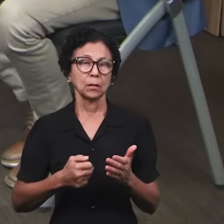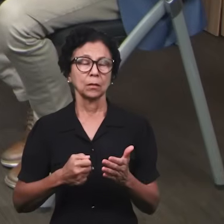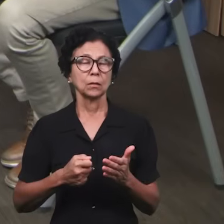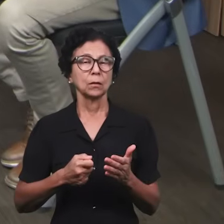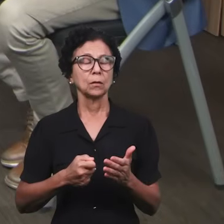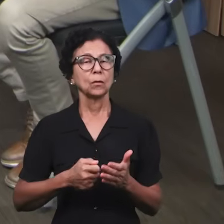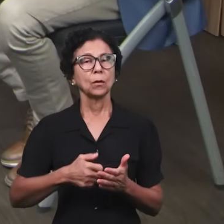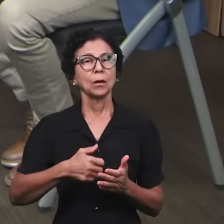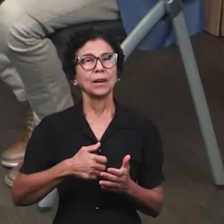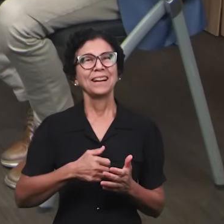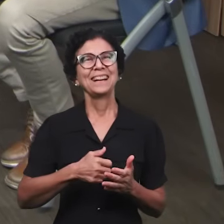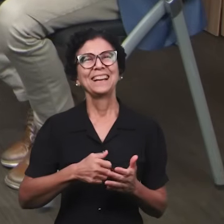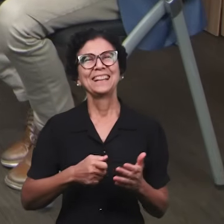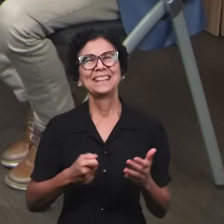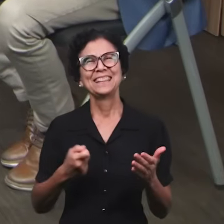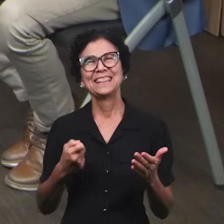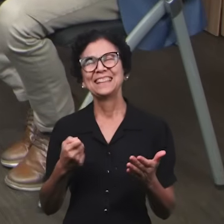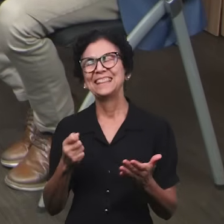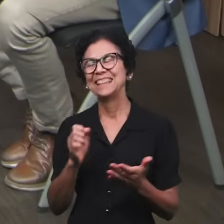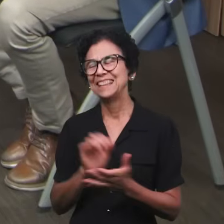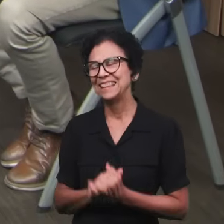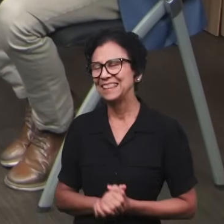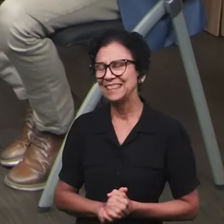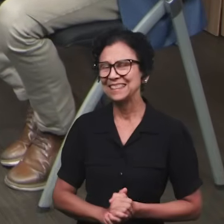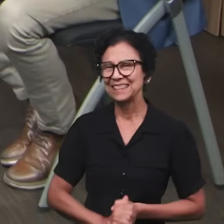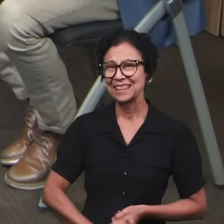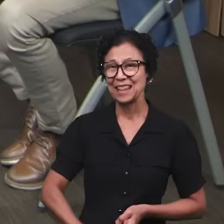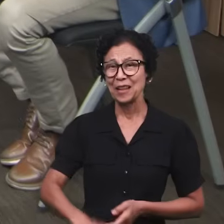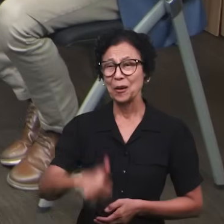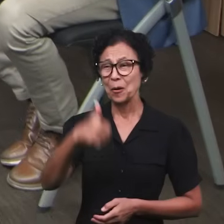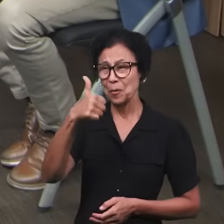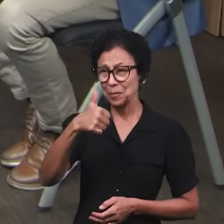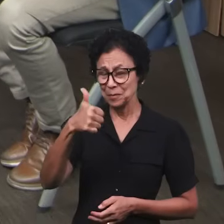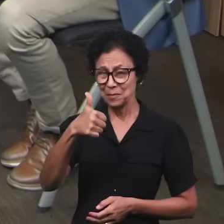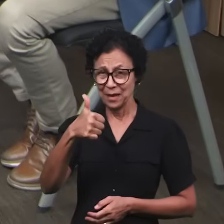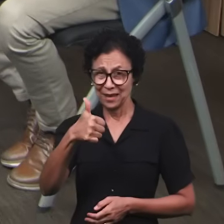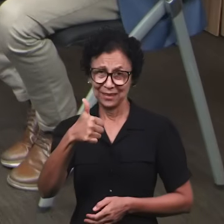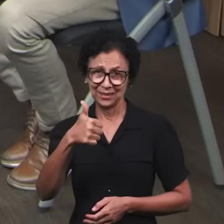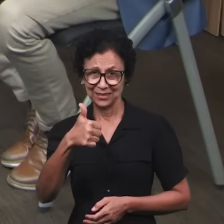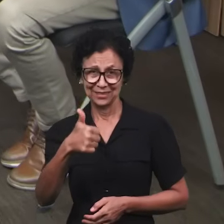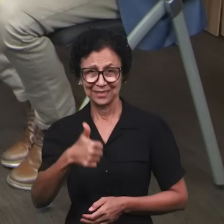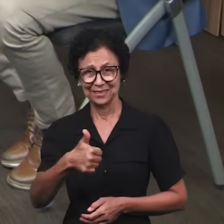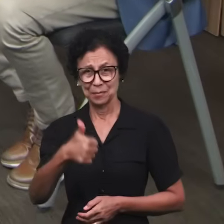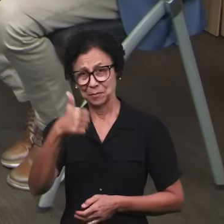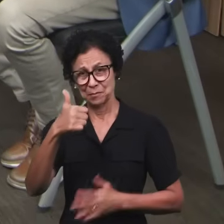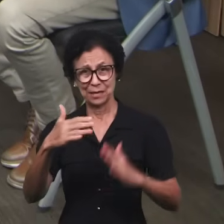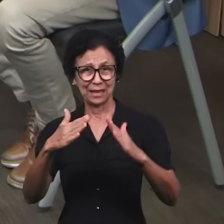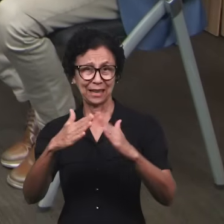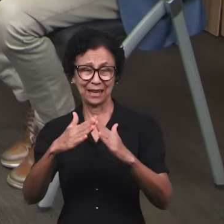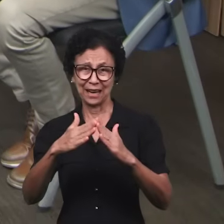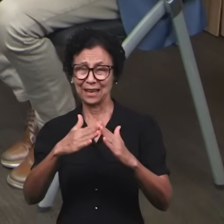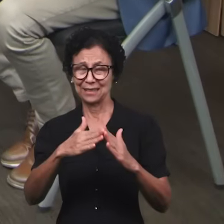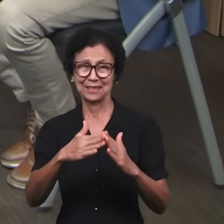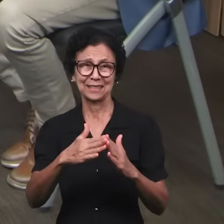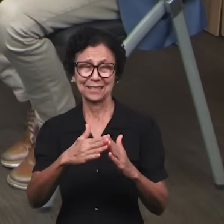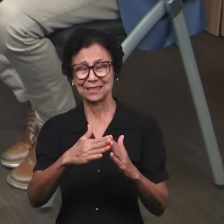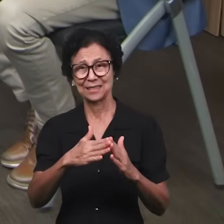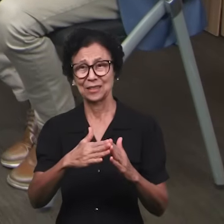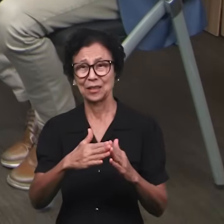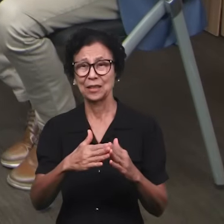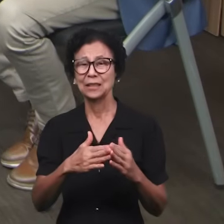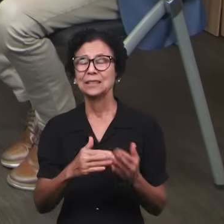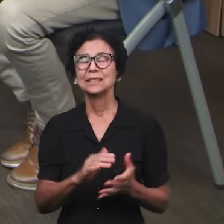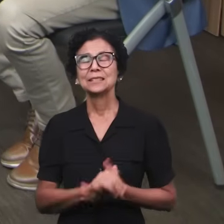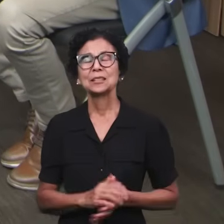gente fala primeiro, parece que Sim. tem um monte, né? Não, o primeiro foi o anterior, é esse que eu tenho, então tá Sim. bom. A minha experiência de compra do primeiro imóvel foi